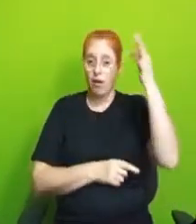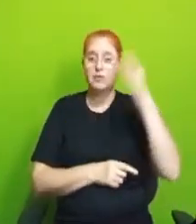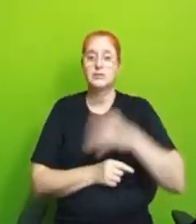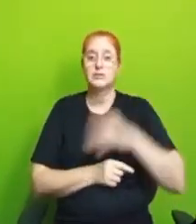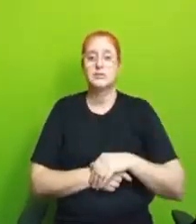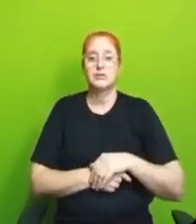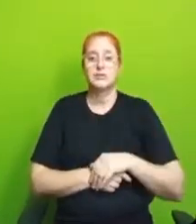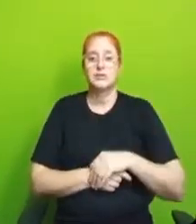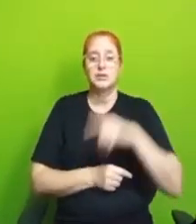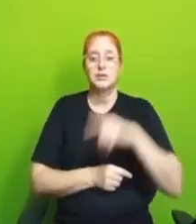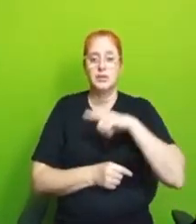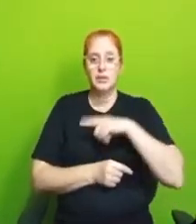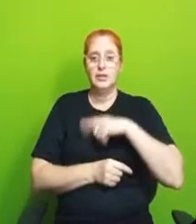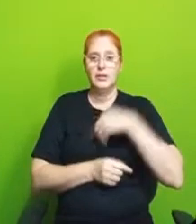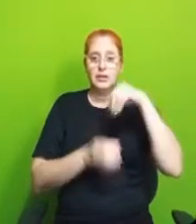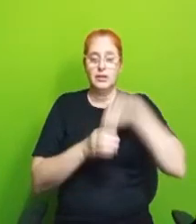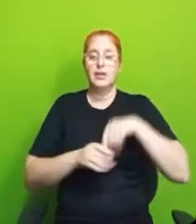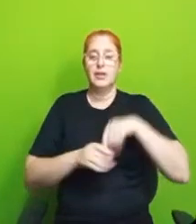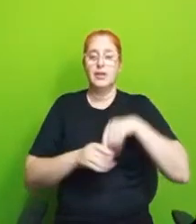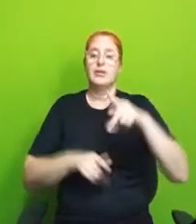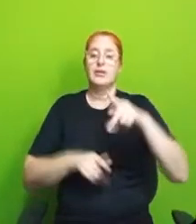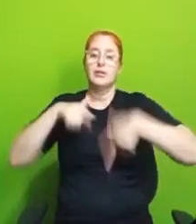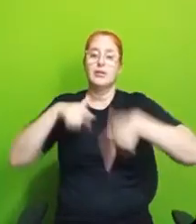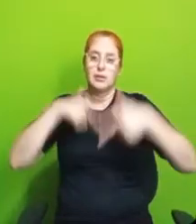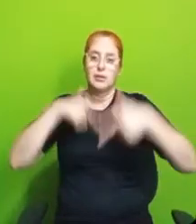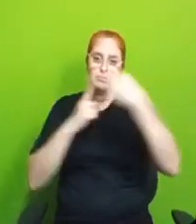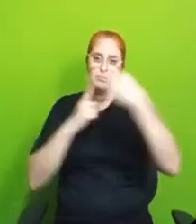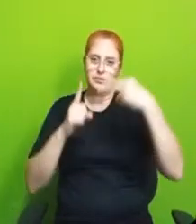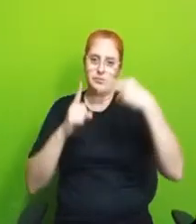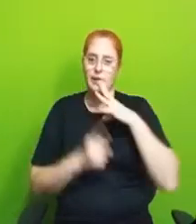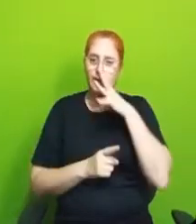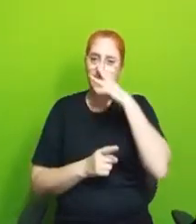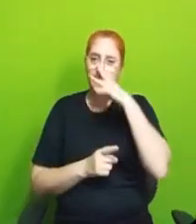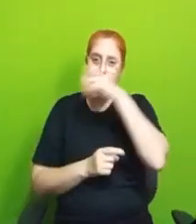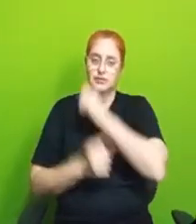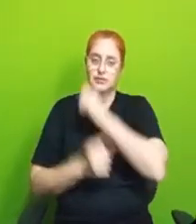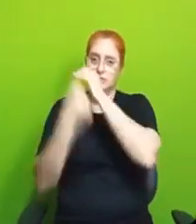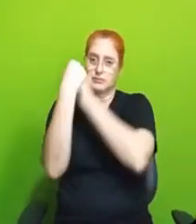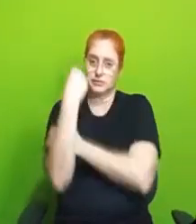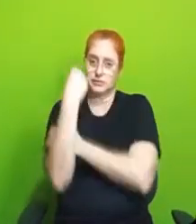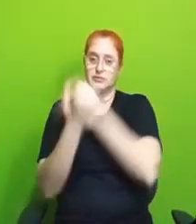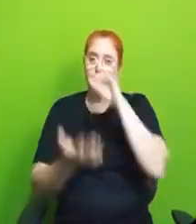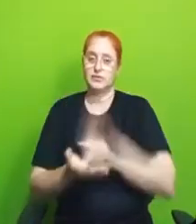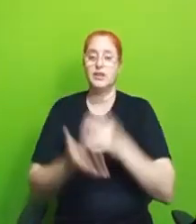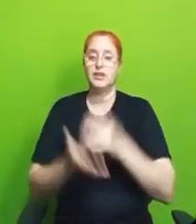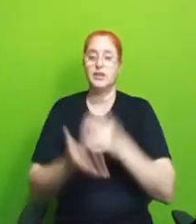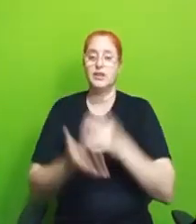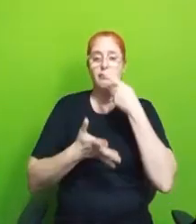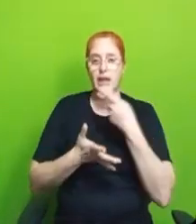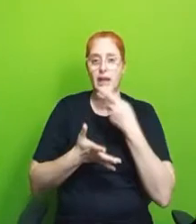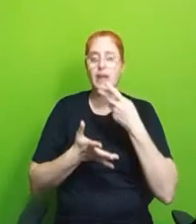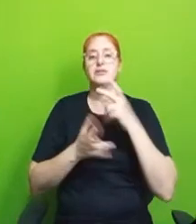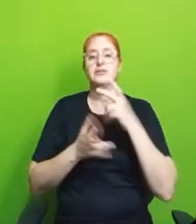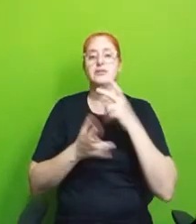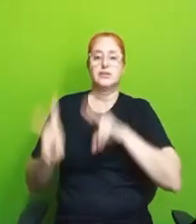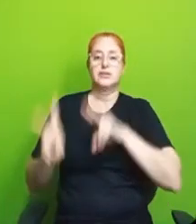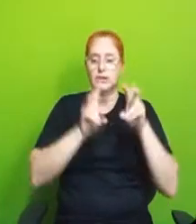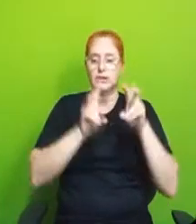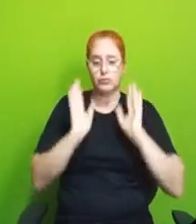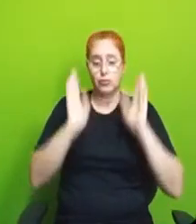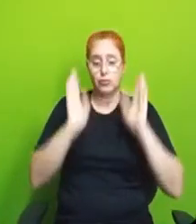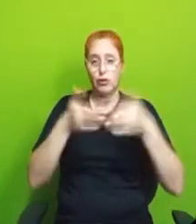trabalho, né, que é uma perspectiva crítica, feminista e materialista. Eu queria que tu falasse um pouco mais sobre essa abordagem e também de que